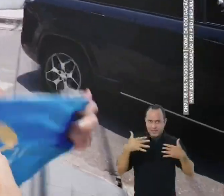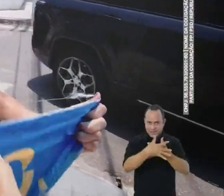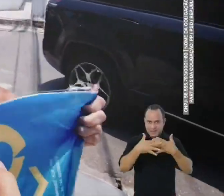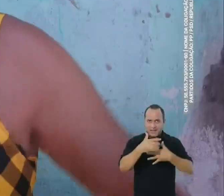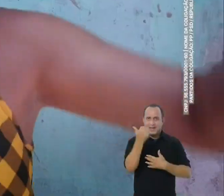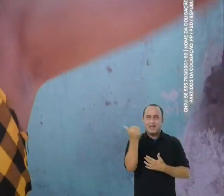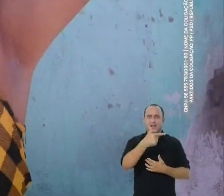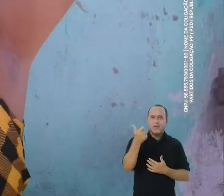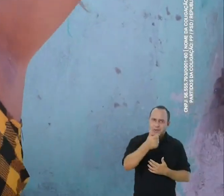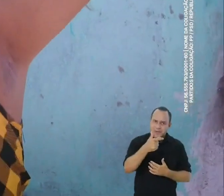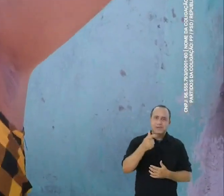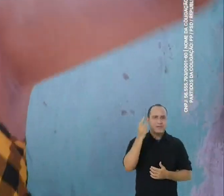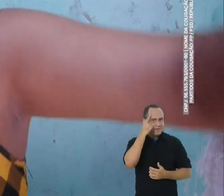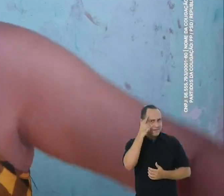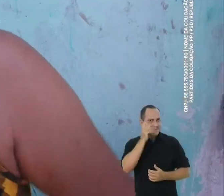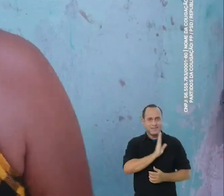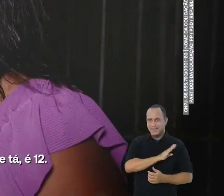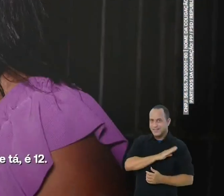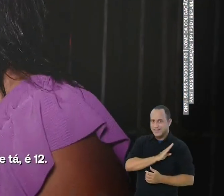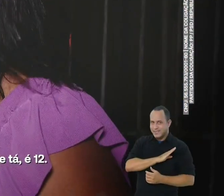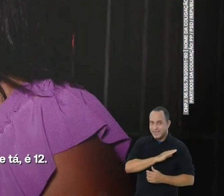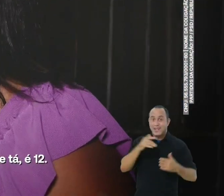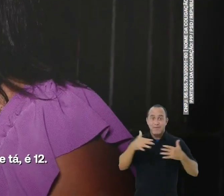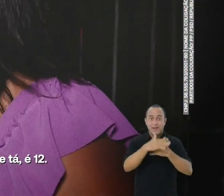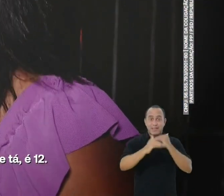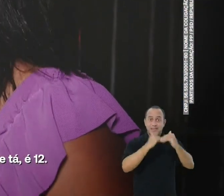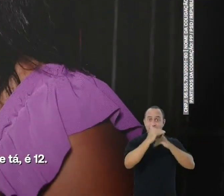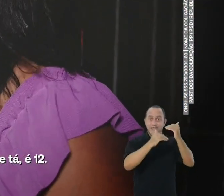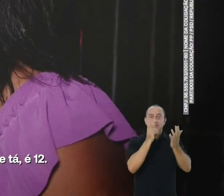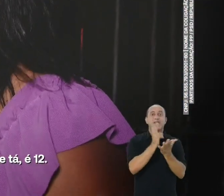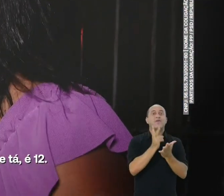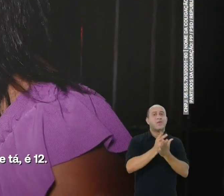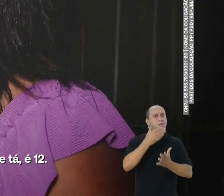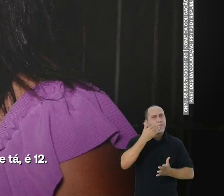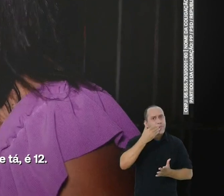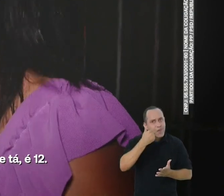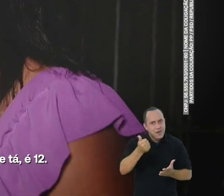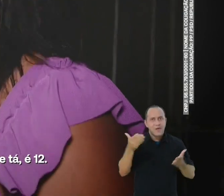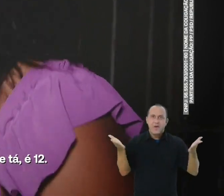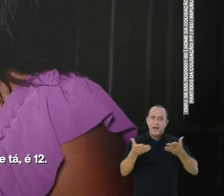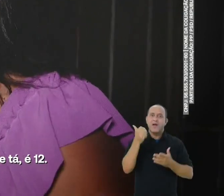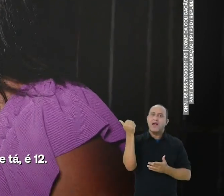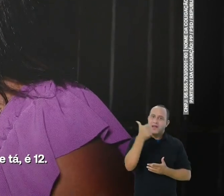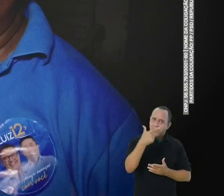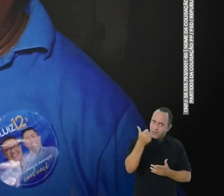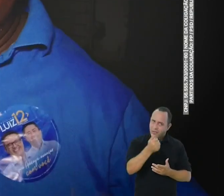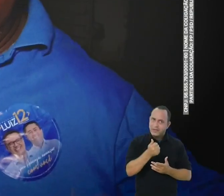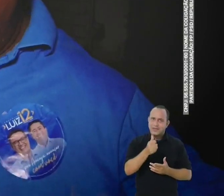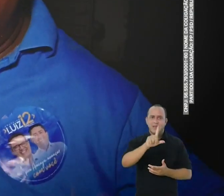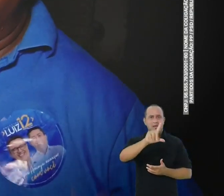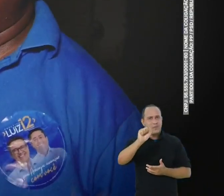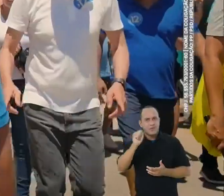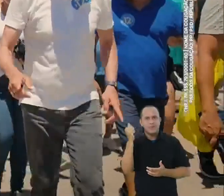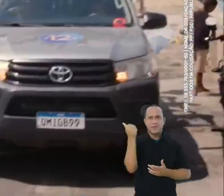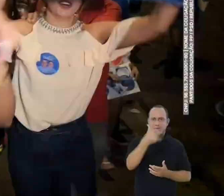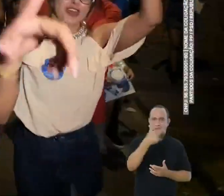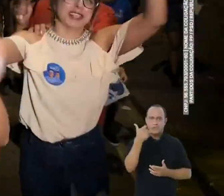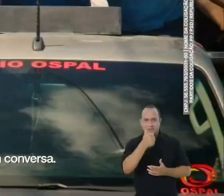Vote 12! É 12 na cabeça e no coração. Para a cidade avançar e continuar melhor do que tá. É 12! A Luiz é